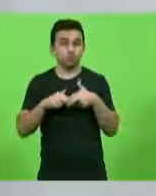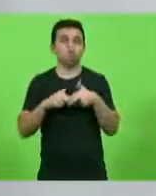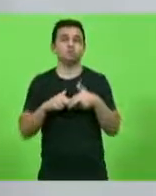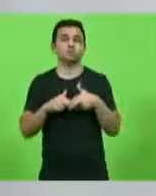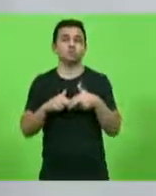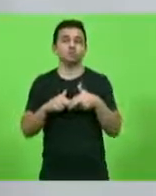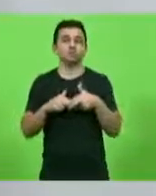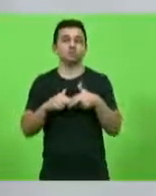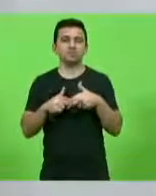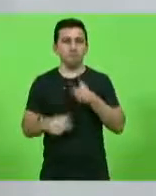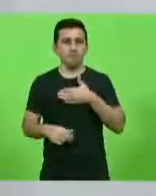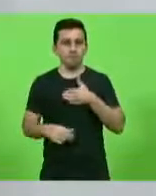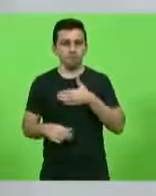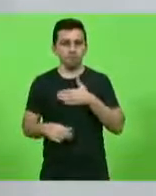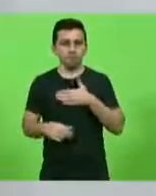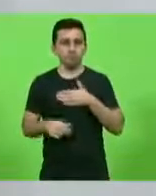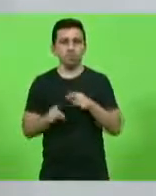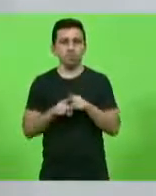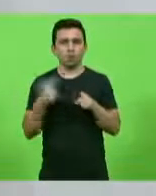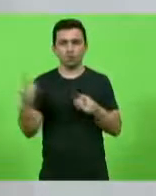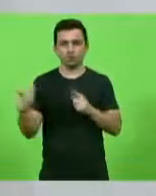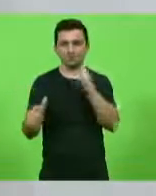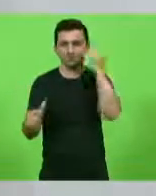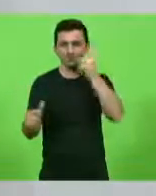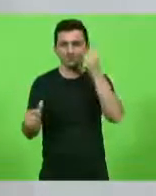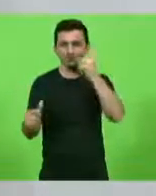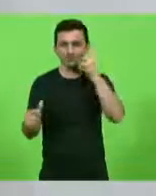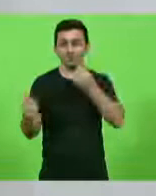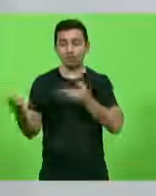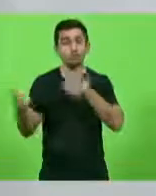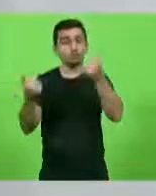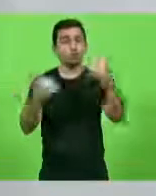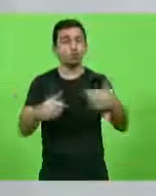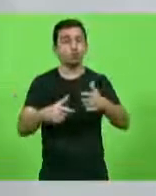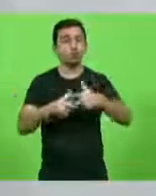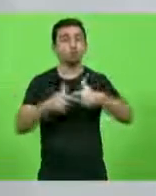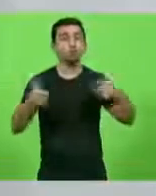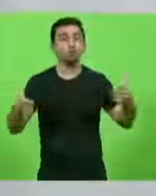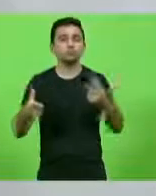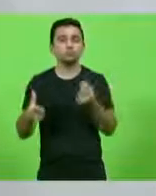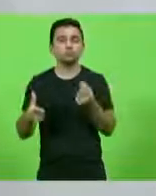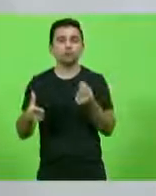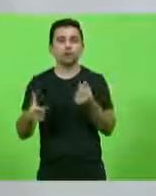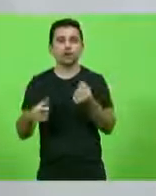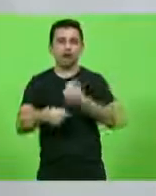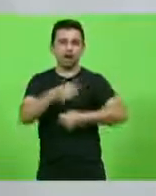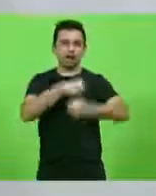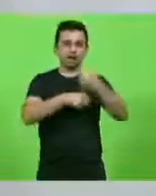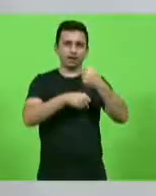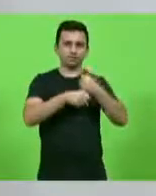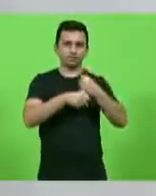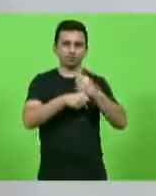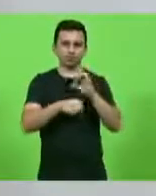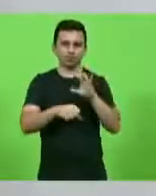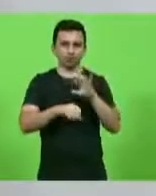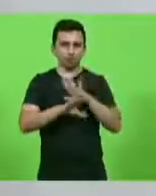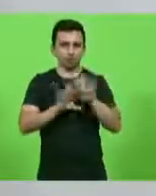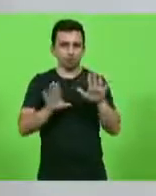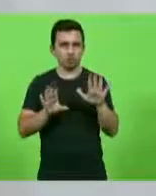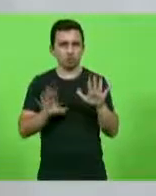deputados, além da minha pessoa, um outro colega deputado também colocou, ampliando a receita, não no último ano, porque